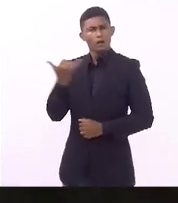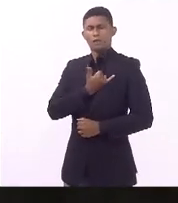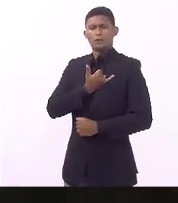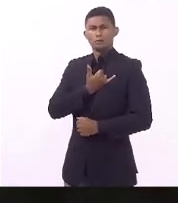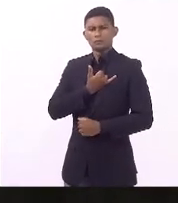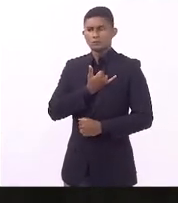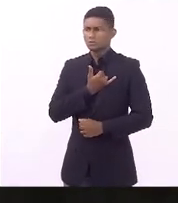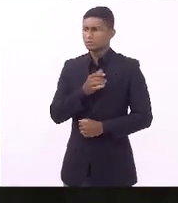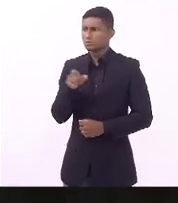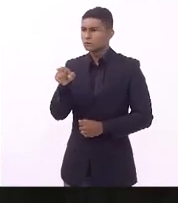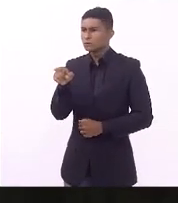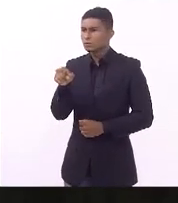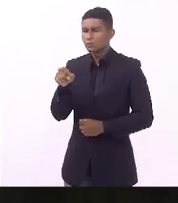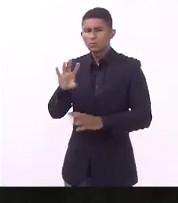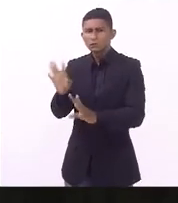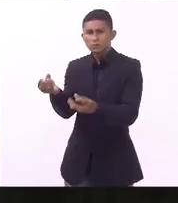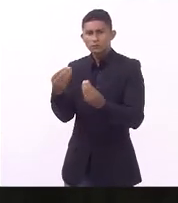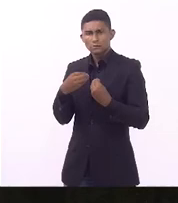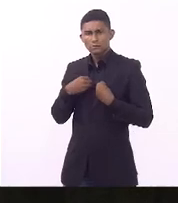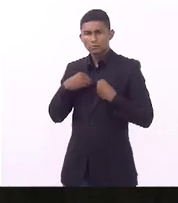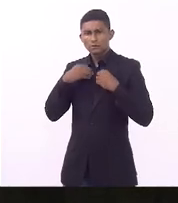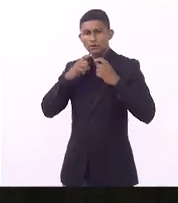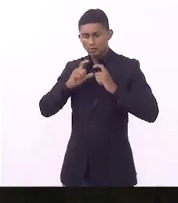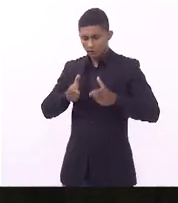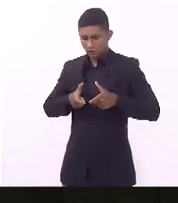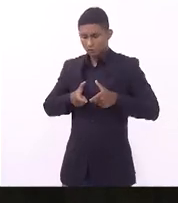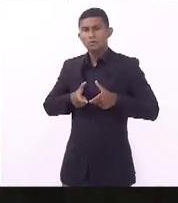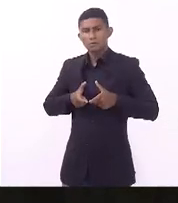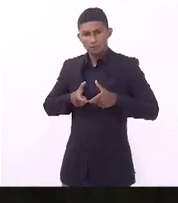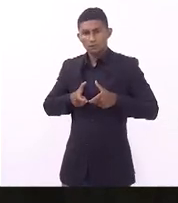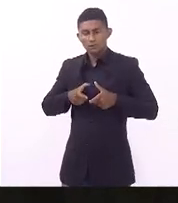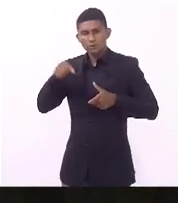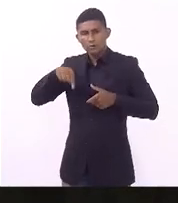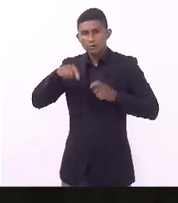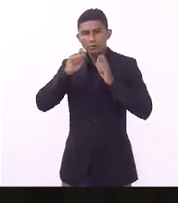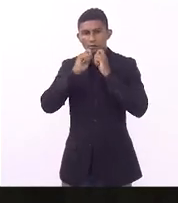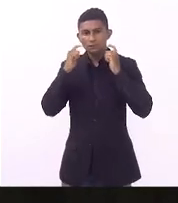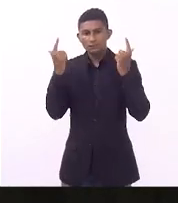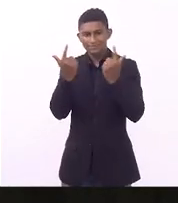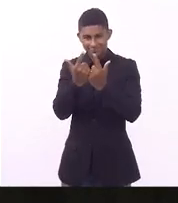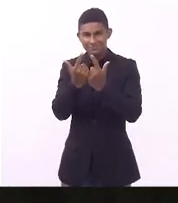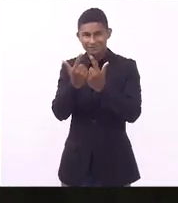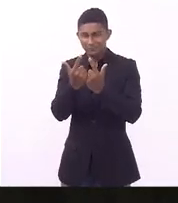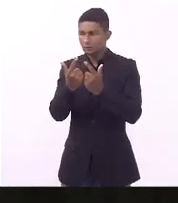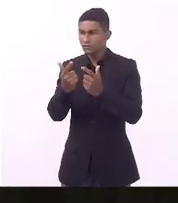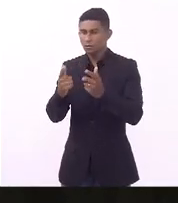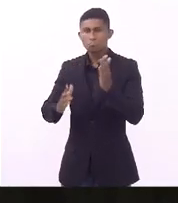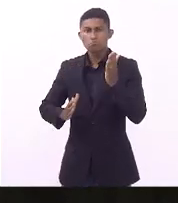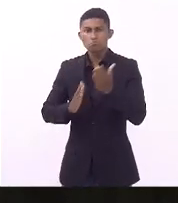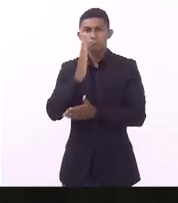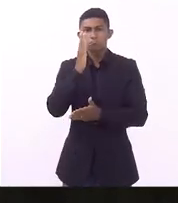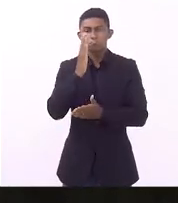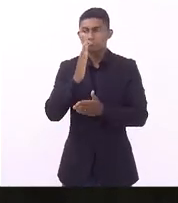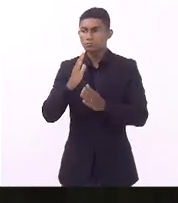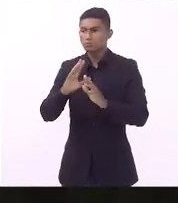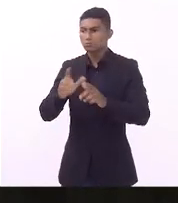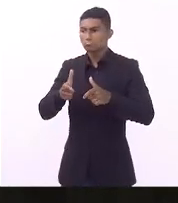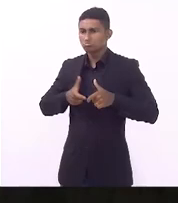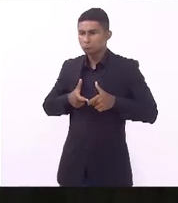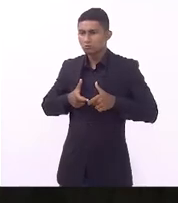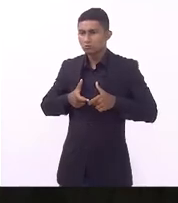teria concedido essa medalha, ter passado pelo plenário da Assembleia, e a coisa vazou,